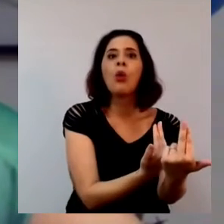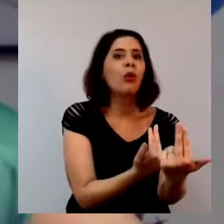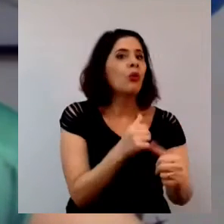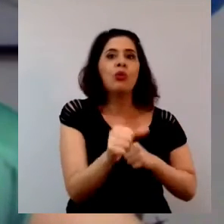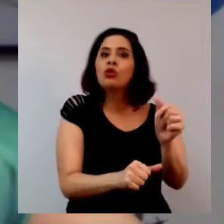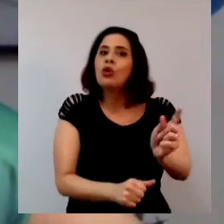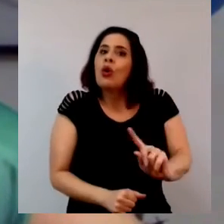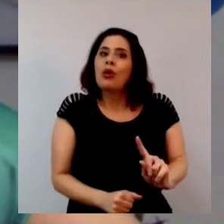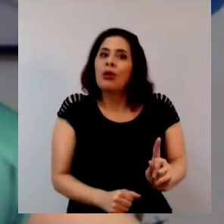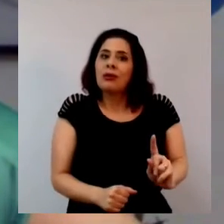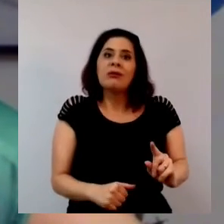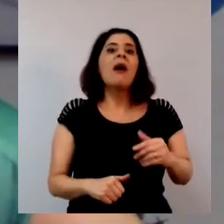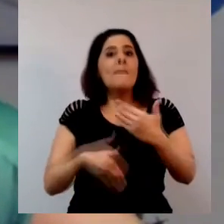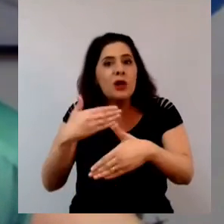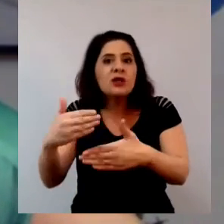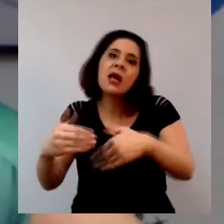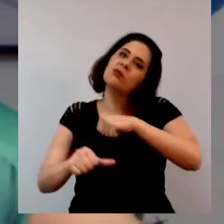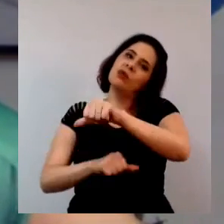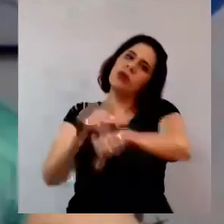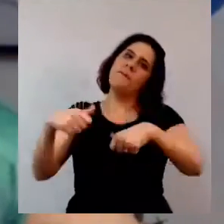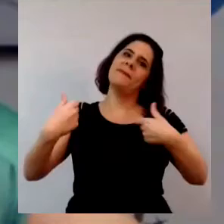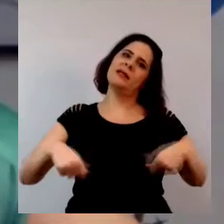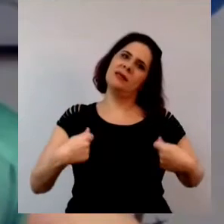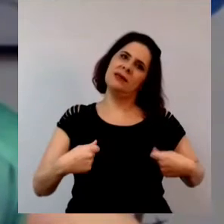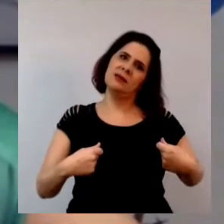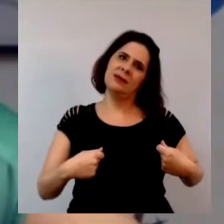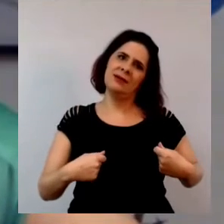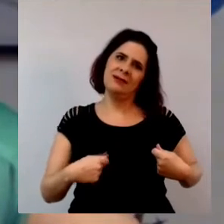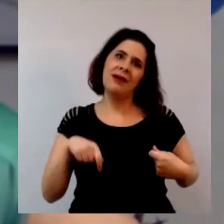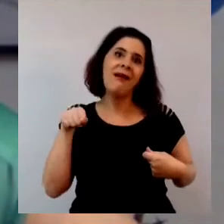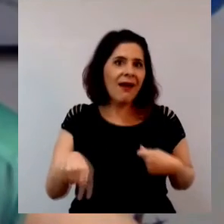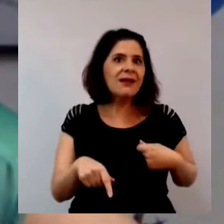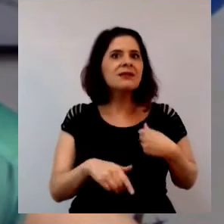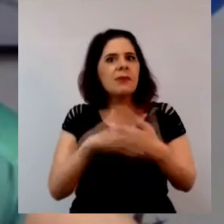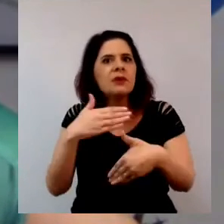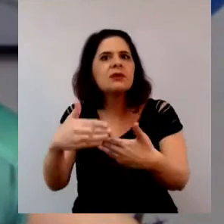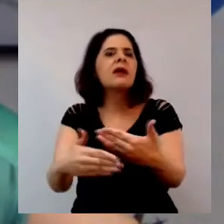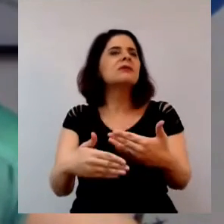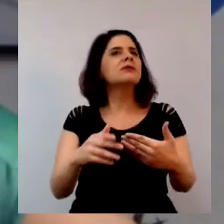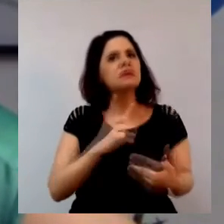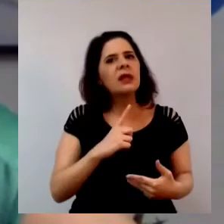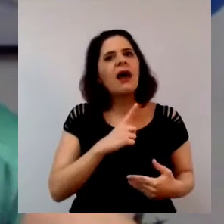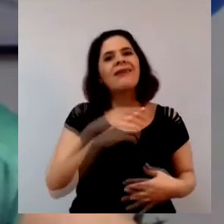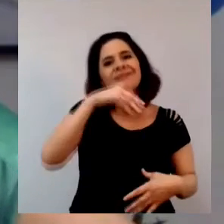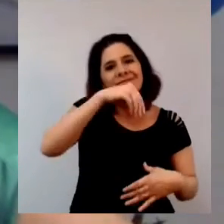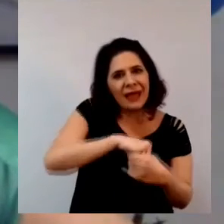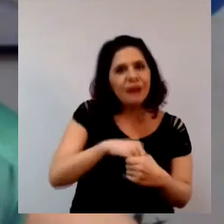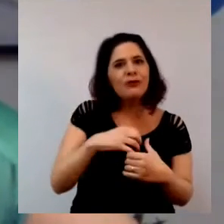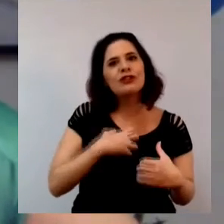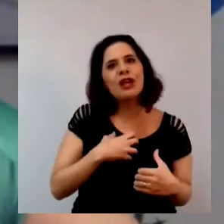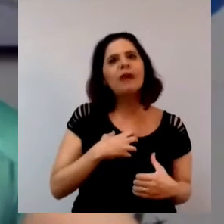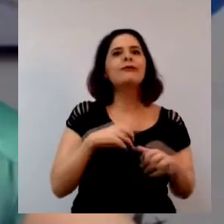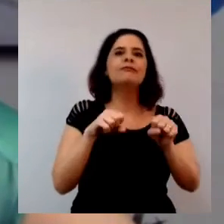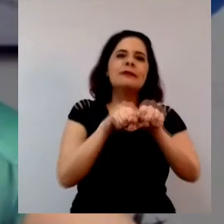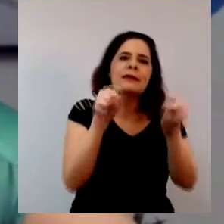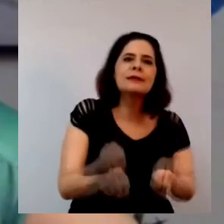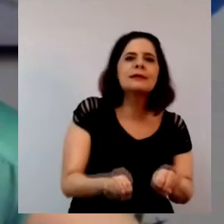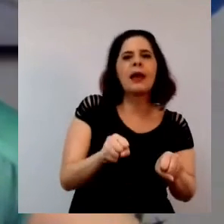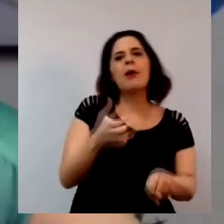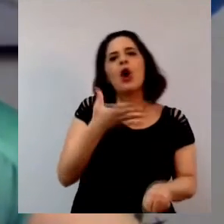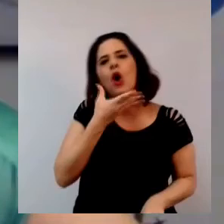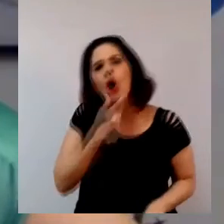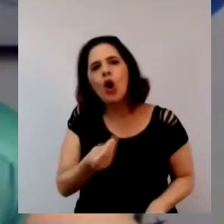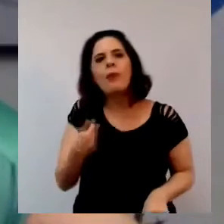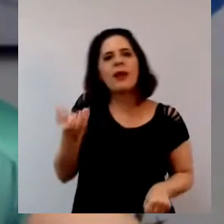processos, porque esses processos, eles são criados dentro da lógica masculina, dentro da lógica branca, dentro da